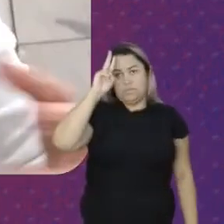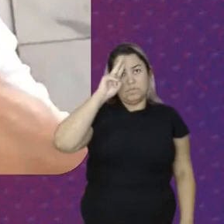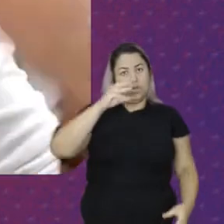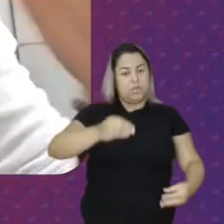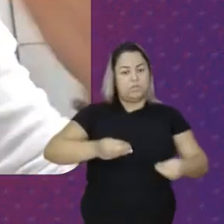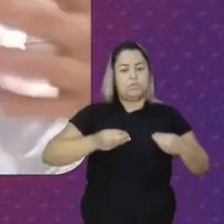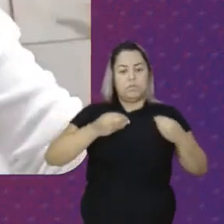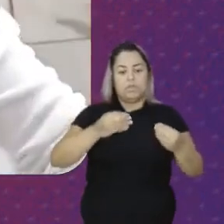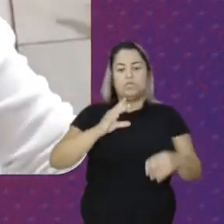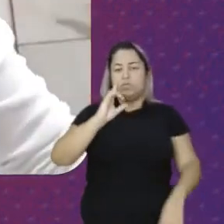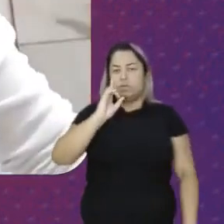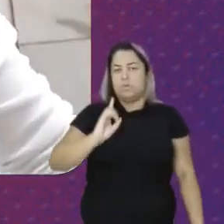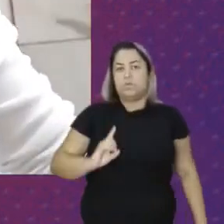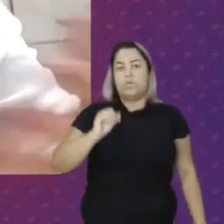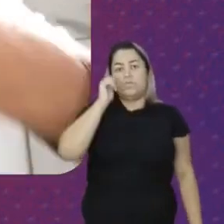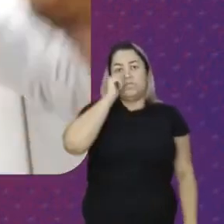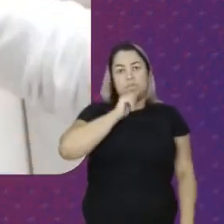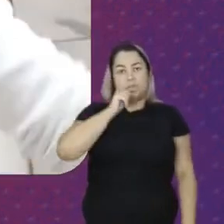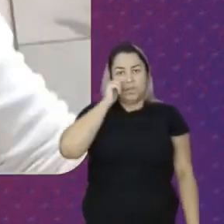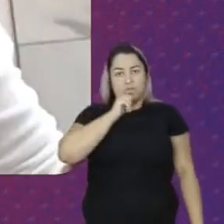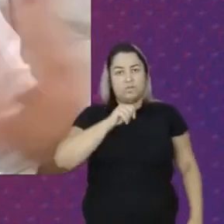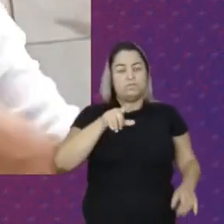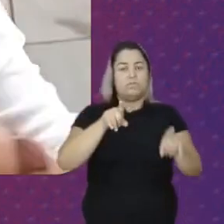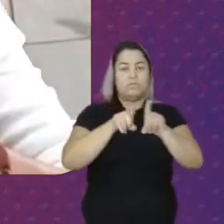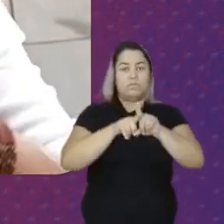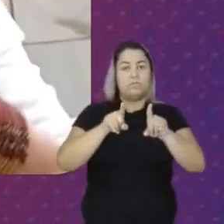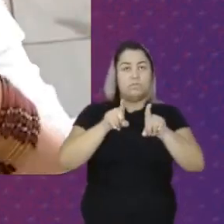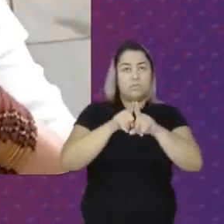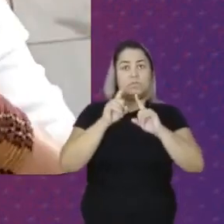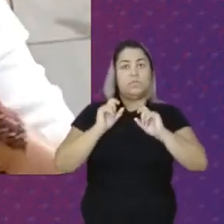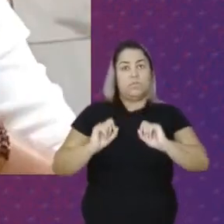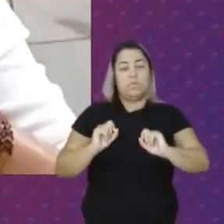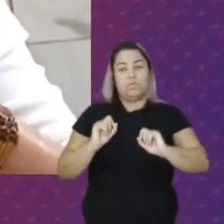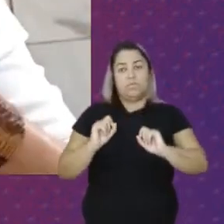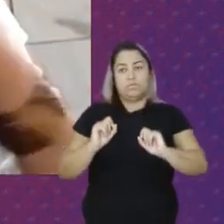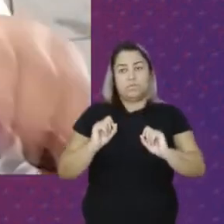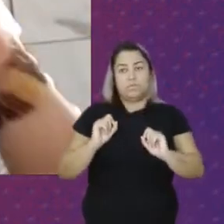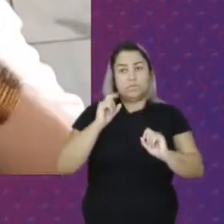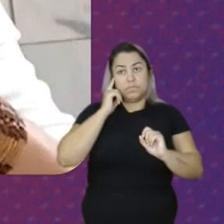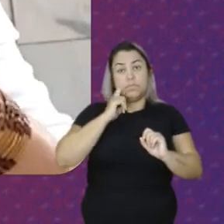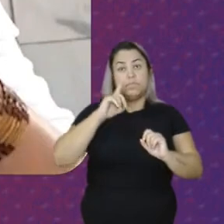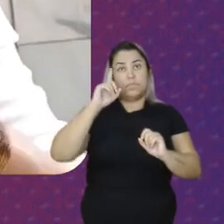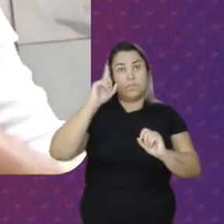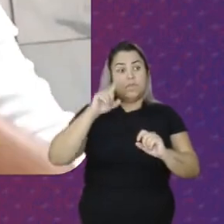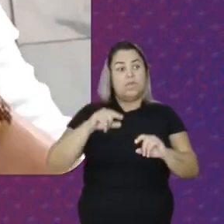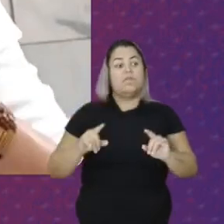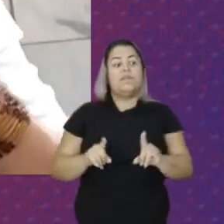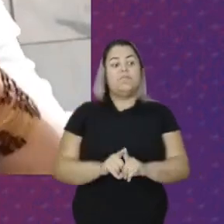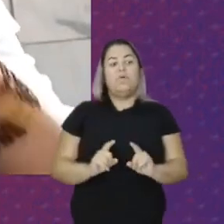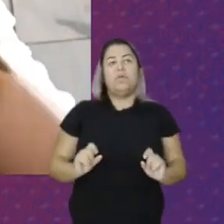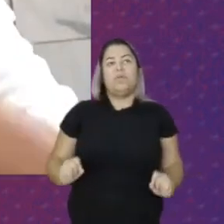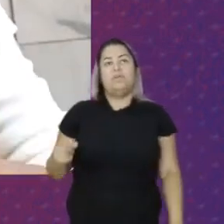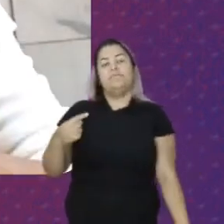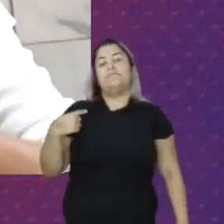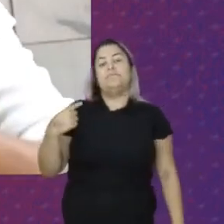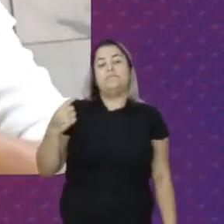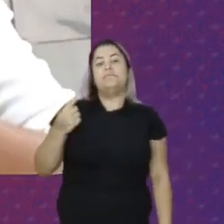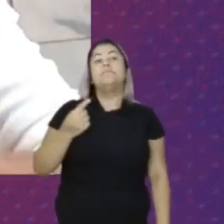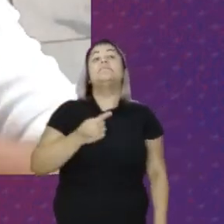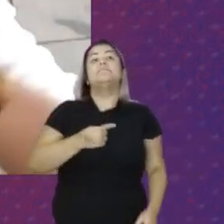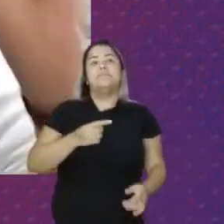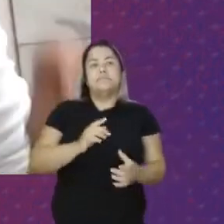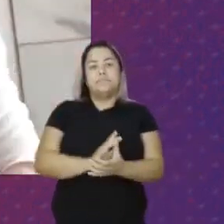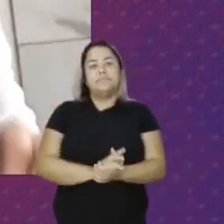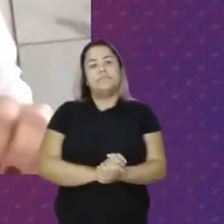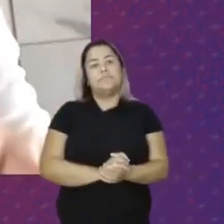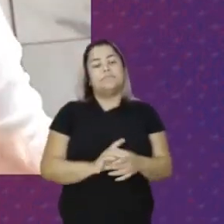dado direito às mulheres ocupar, né, dentro da estrutura do patriarcado, é que sofrem violências como forma de